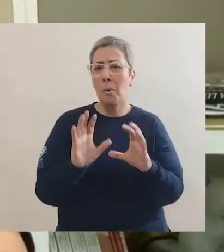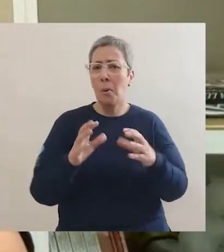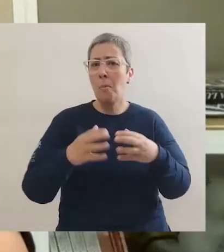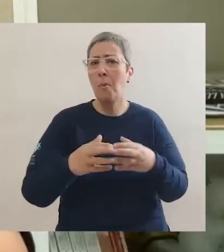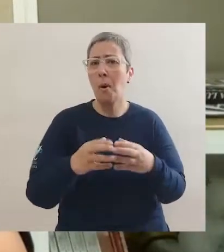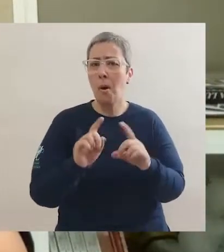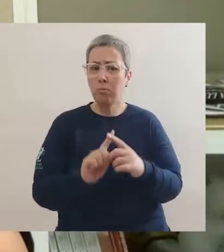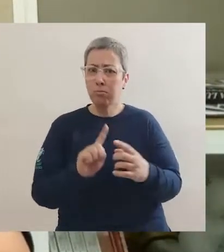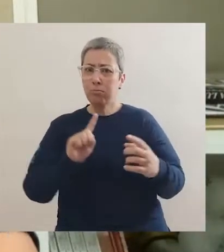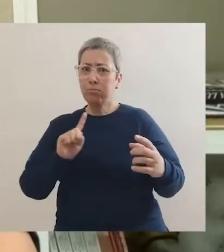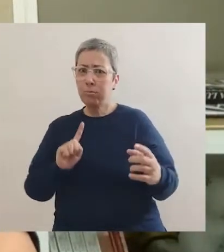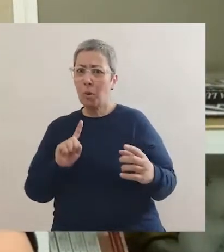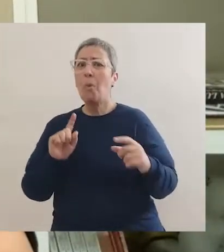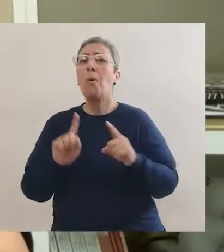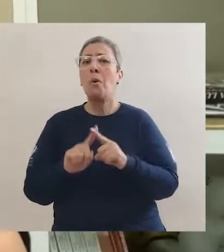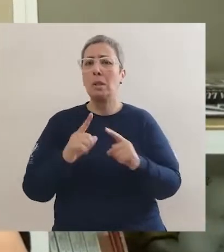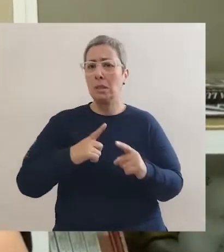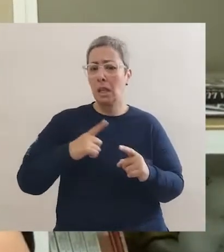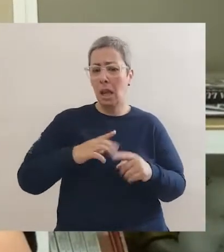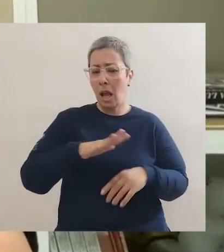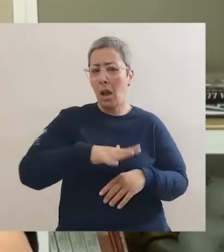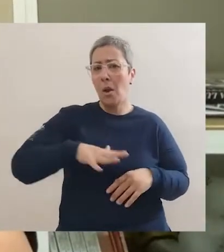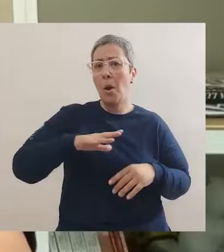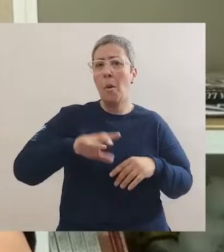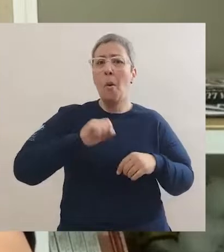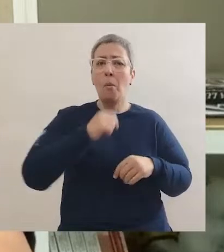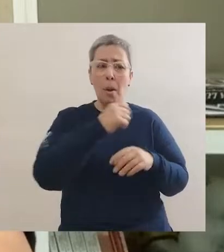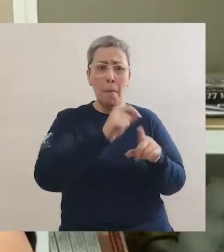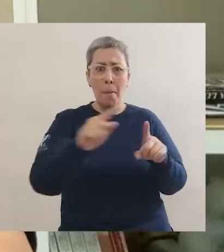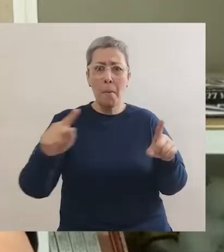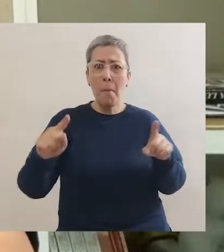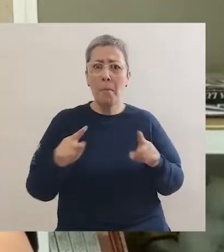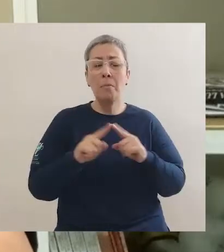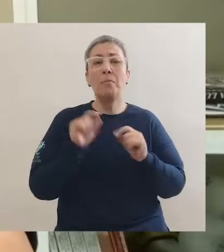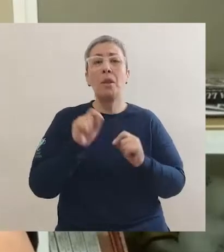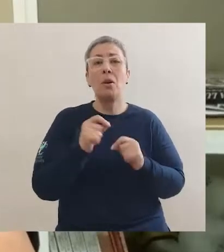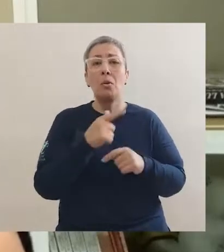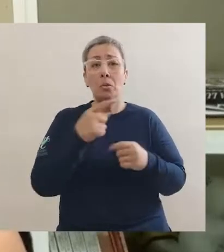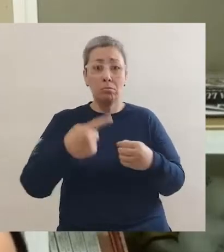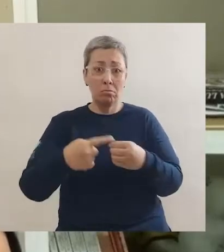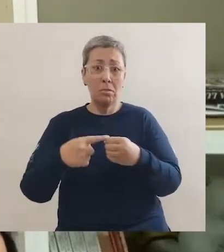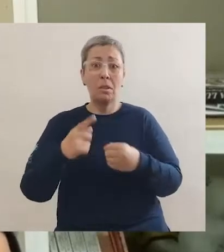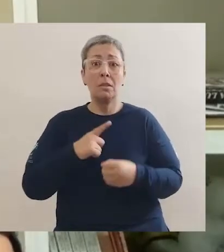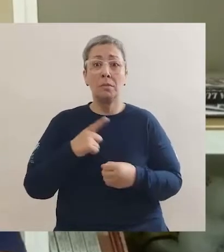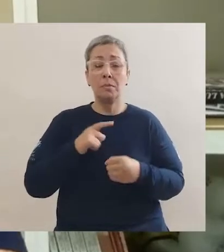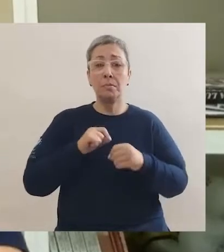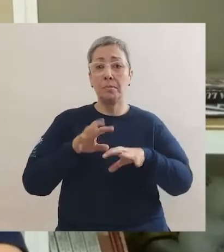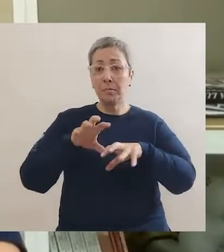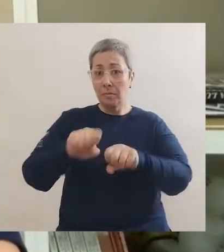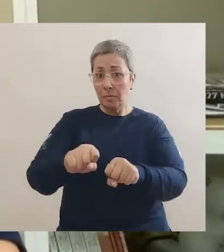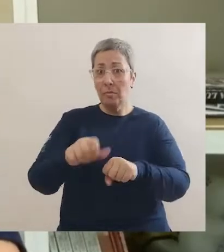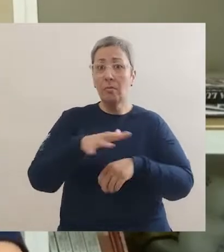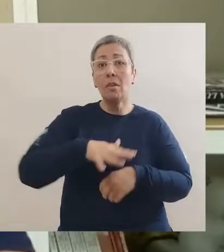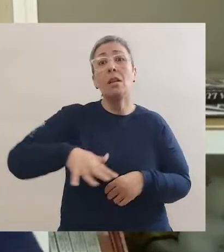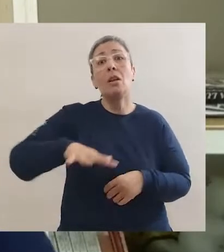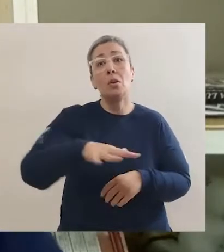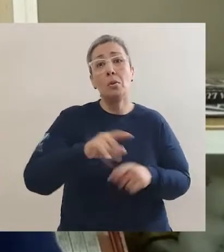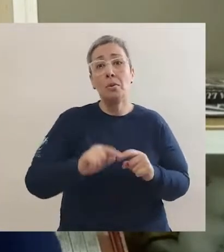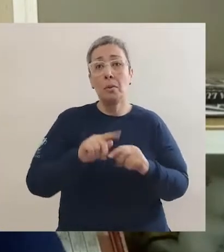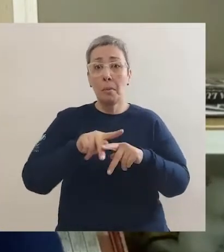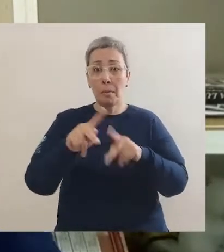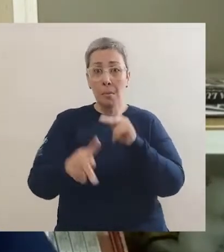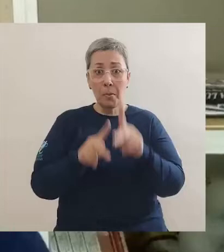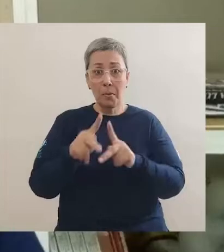características comuns, muitas vezes apresentam características distintas entre diferentes etnias.